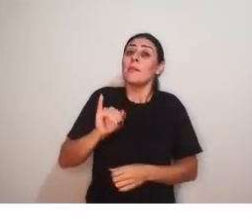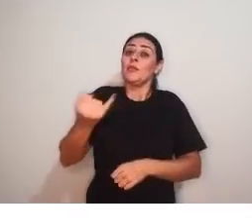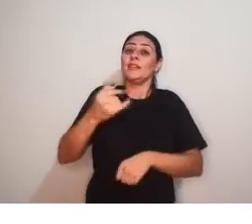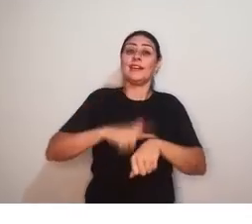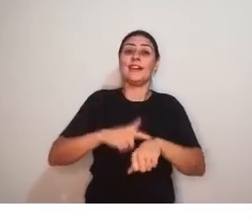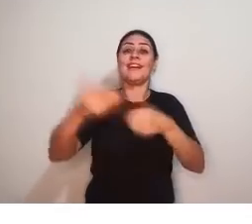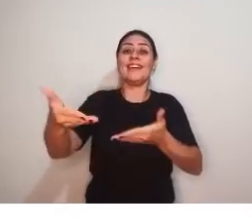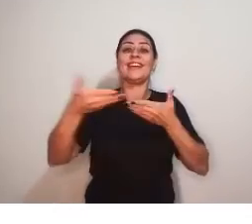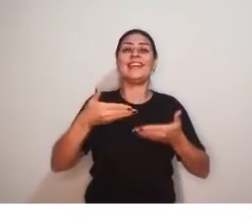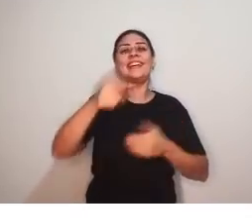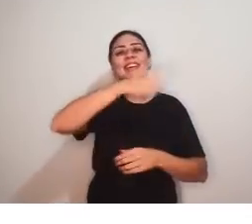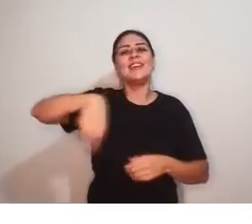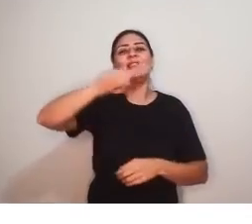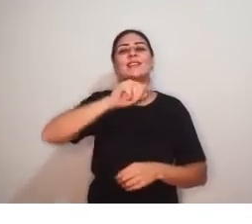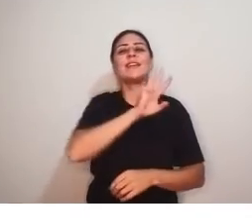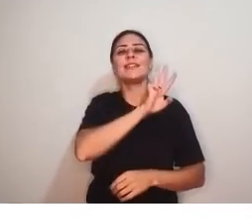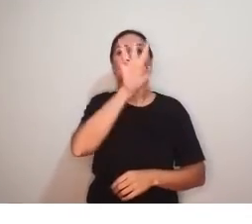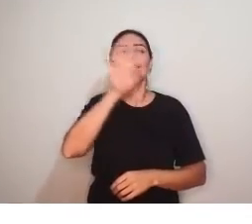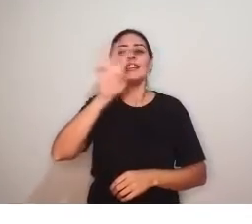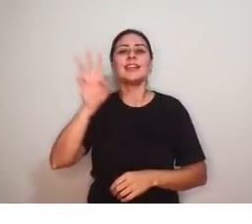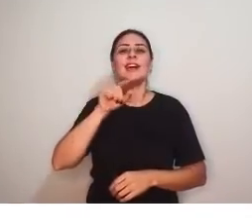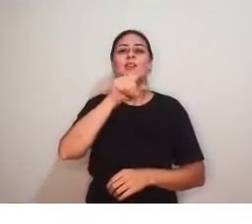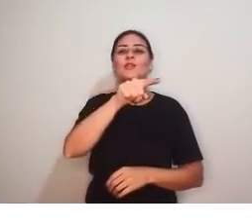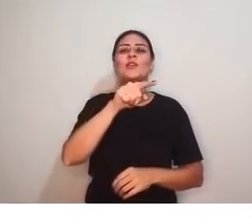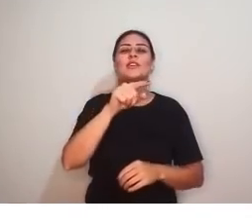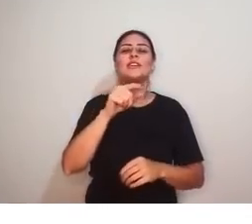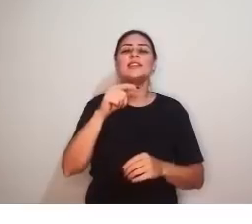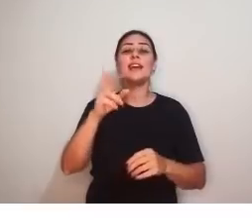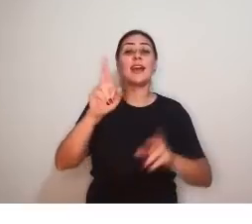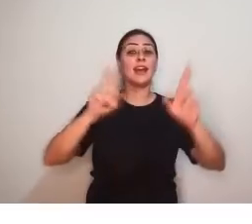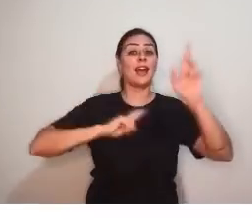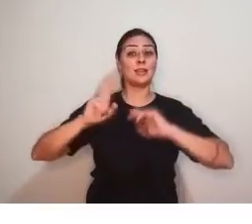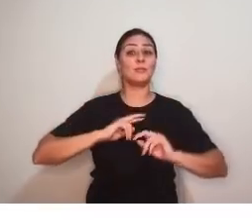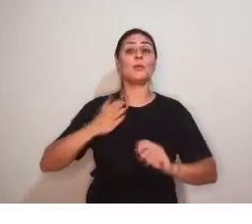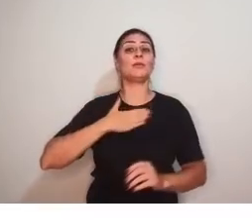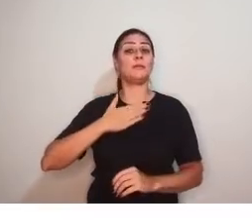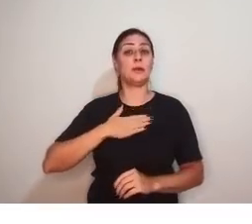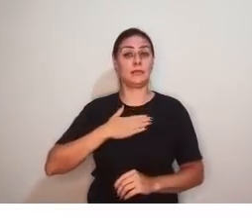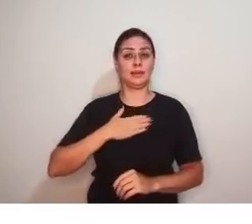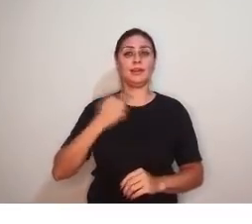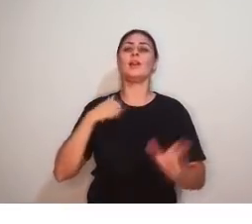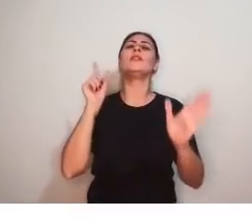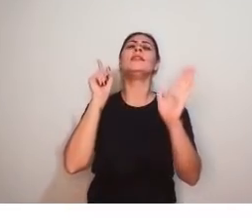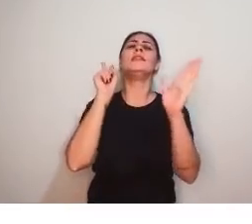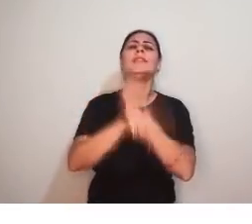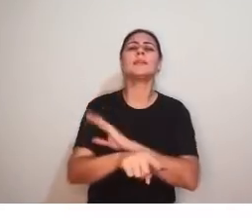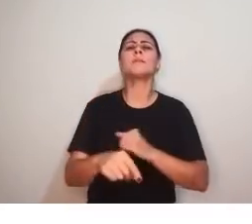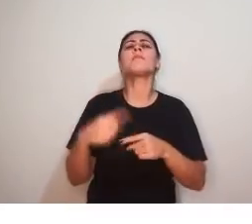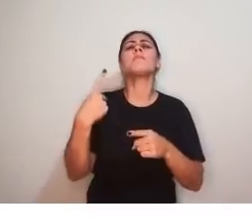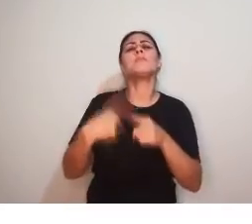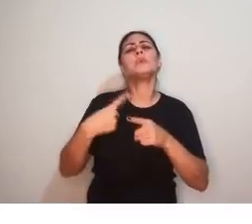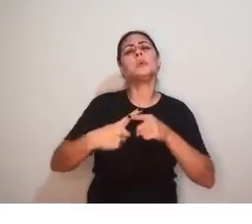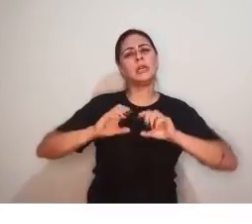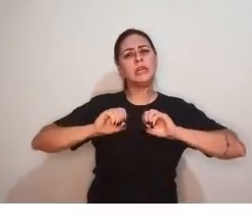Inclusive, convido vocês agora, se quiserem entrar aí, entra lá no menti.com, coloca esse código e responde para mim com 2 palavras essa